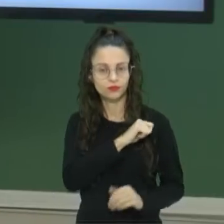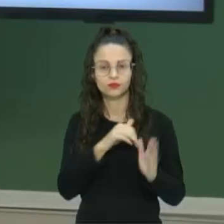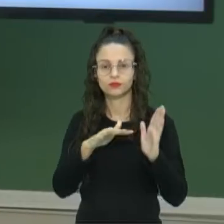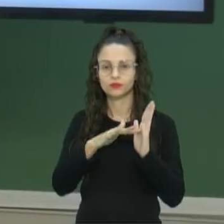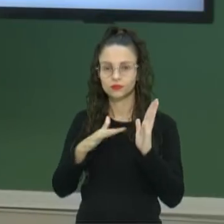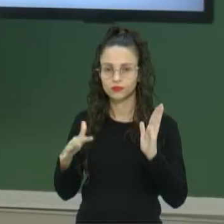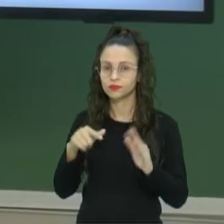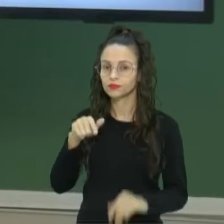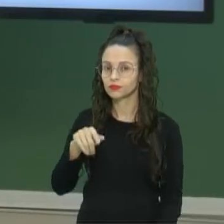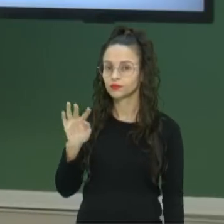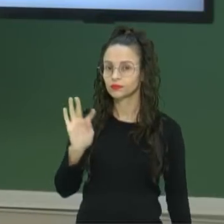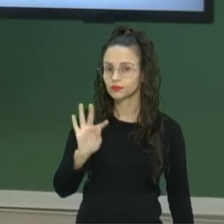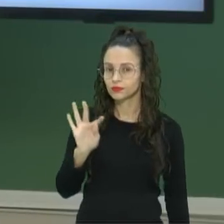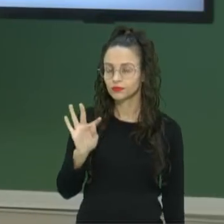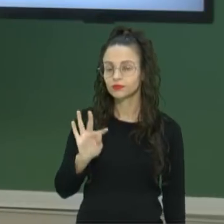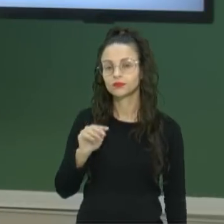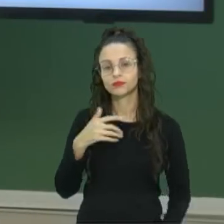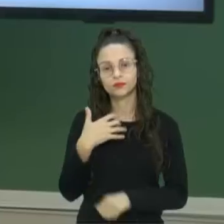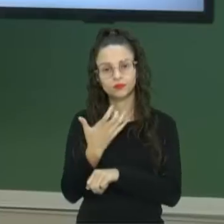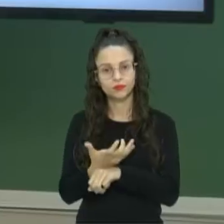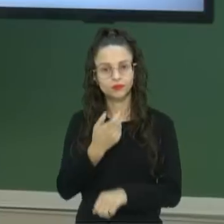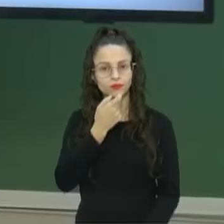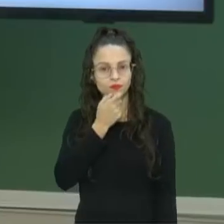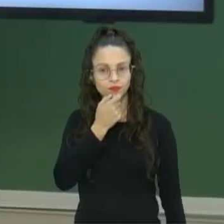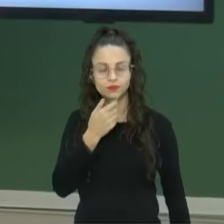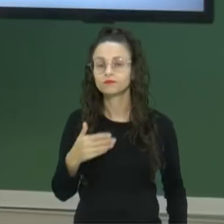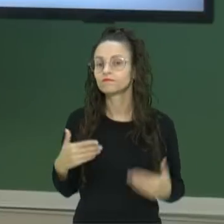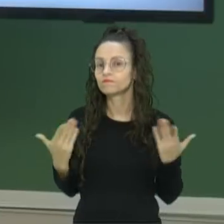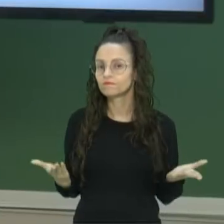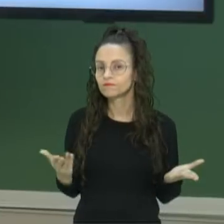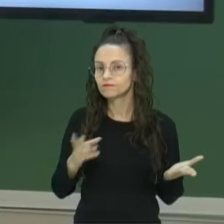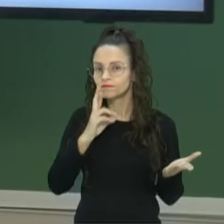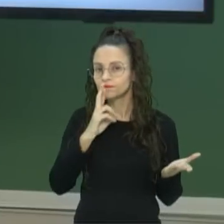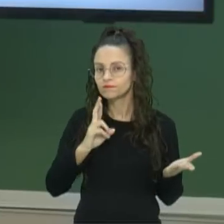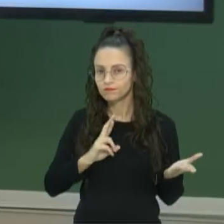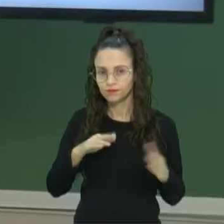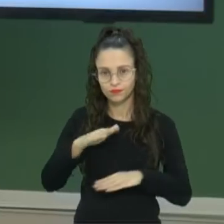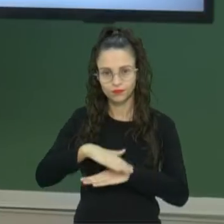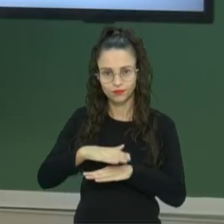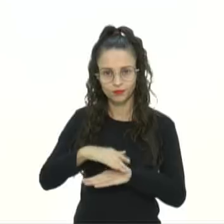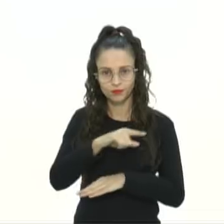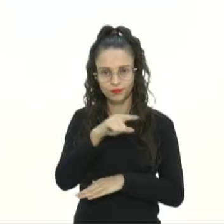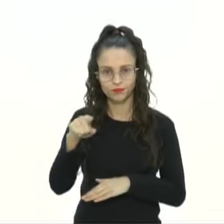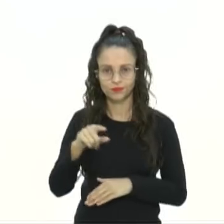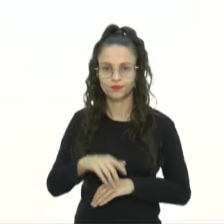nesse trimestre em inglês? Qual foi? Faz aí para mim.